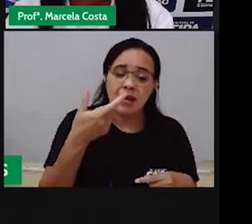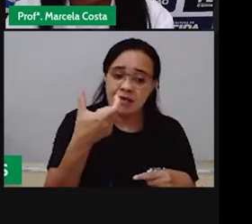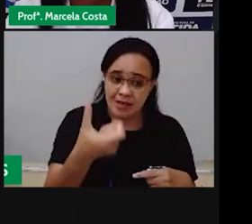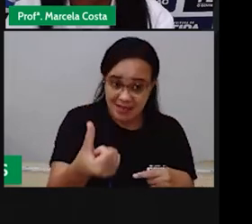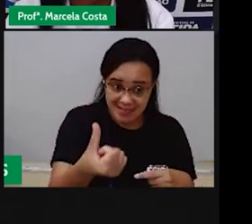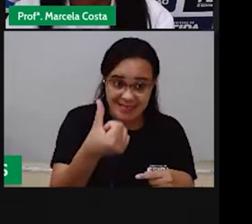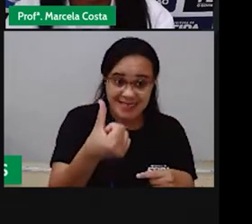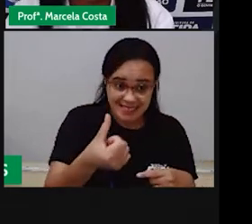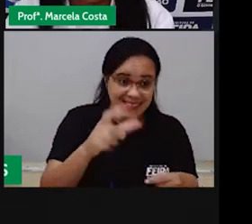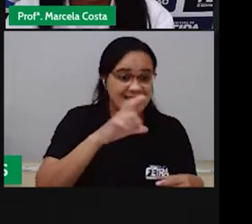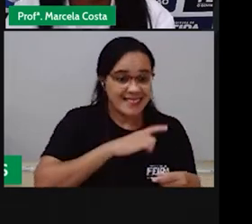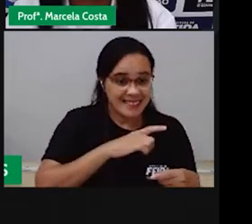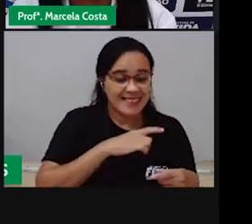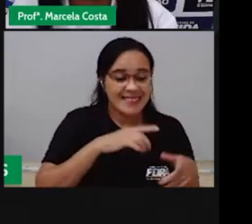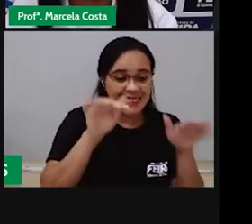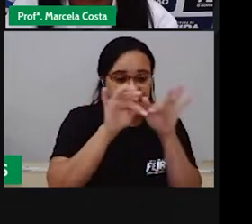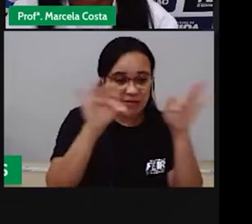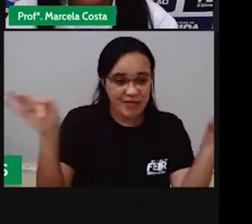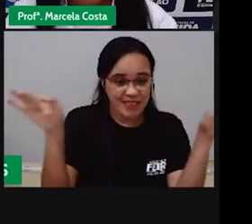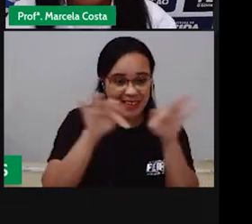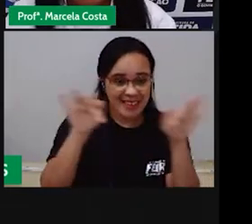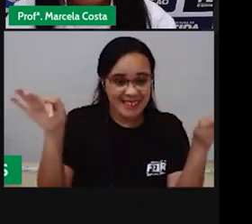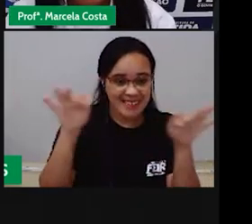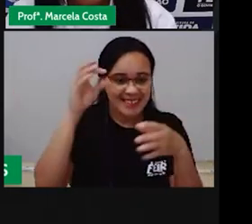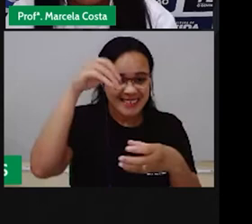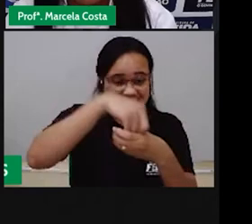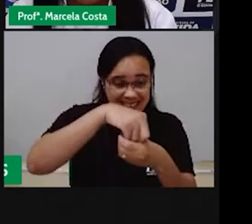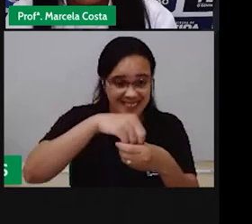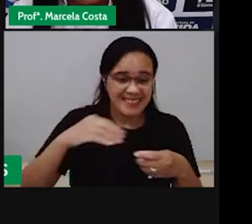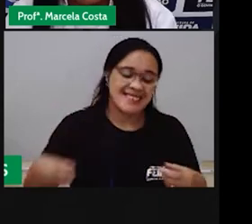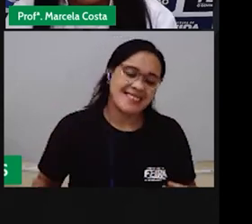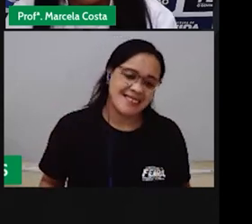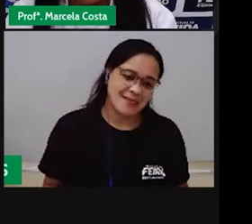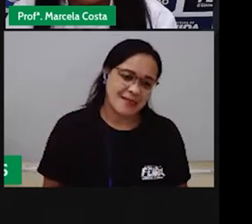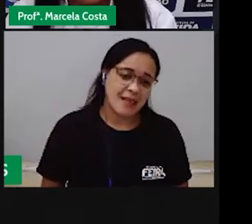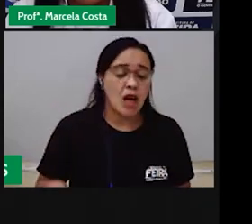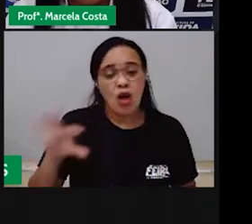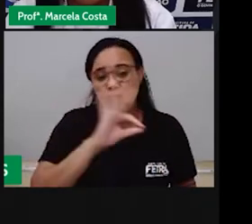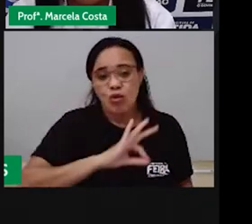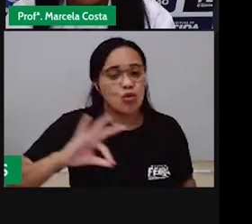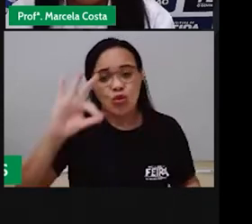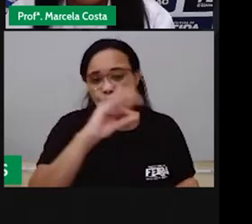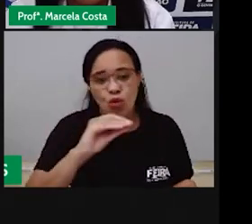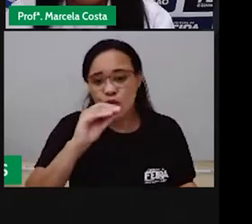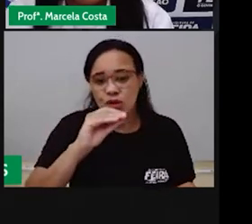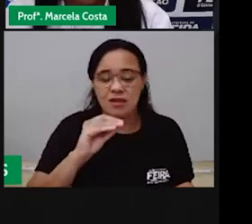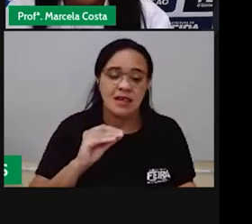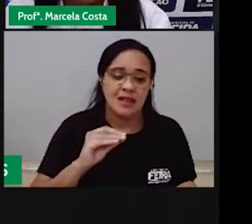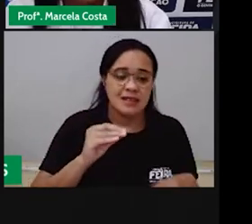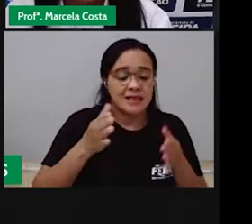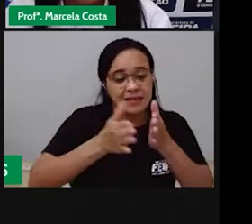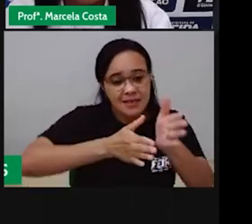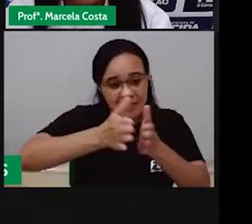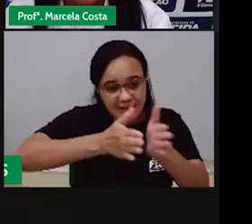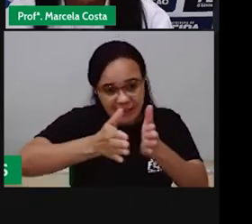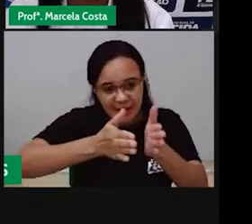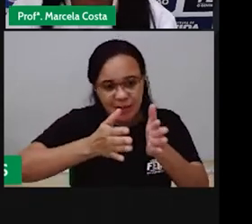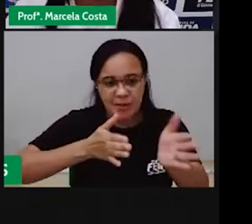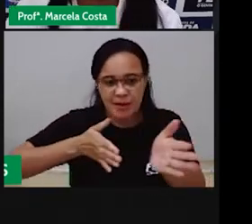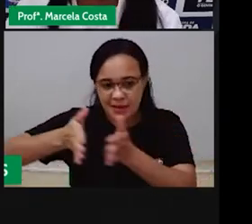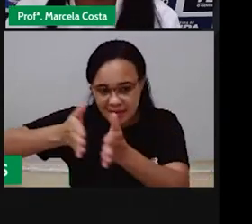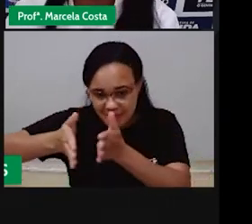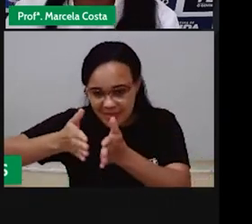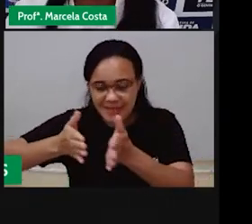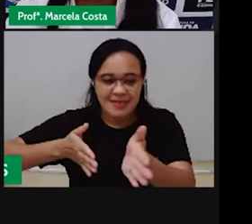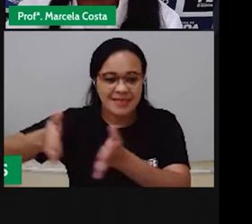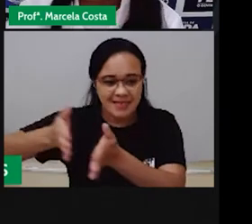frase, né? Formando uma frase, comunicando algo. E todas elas estão aqui, ó, separadas por um espaço.